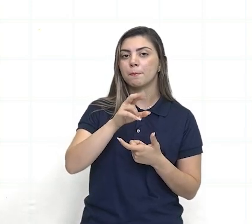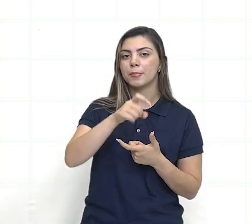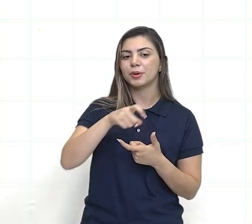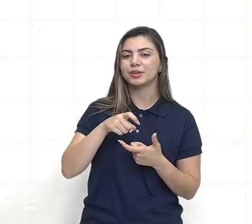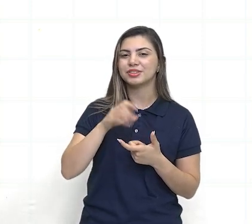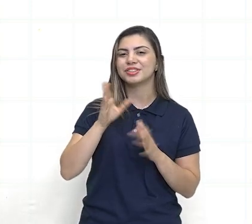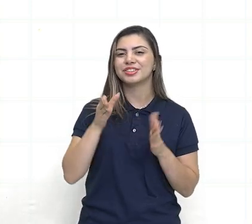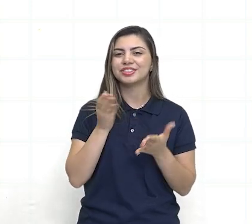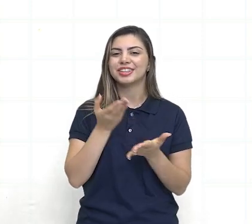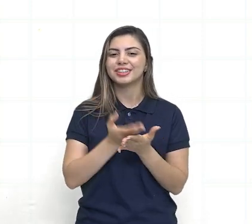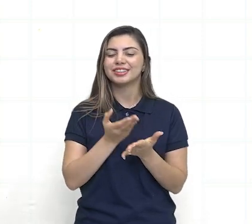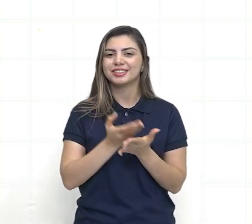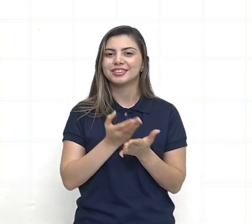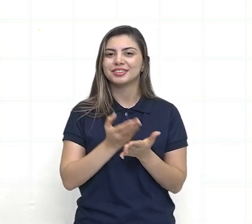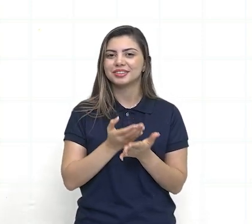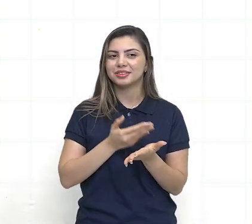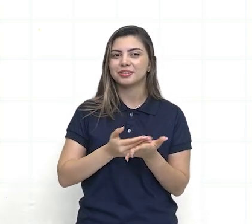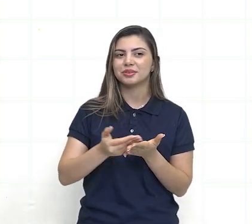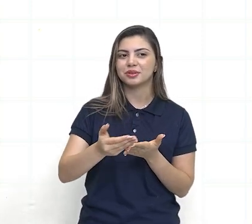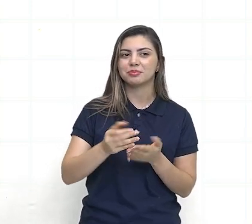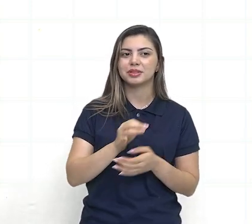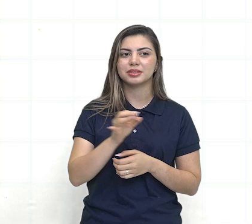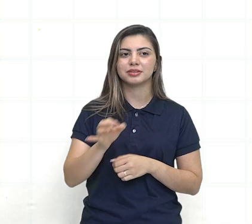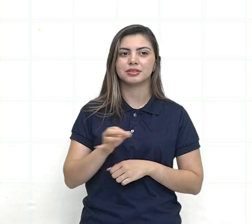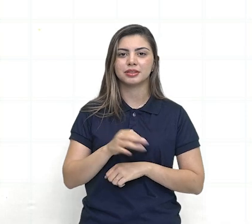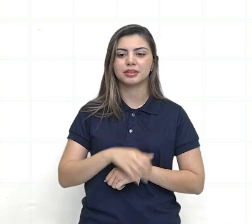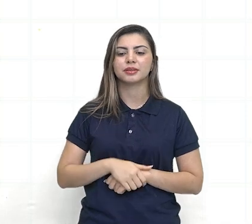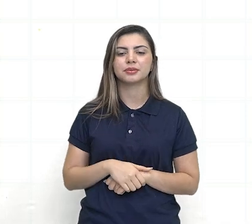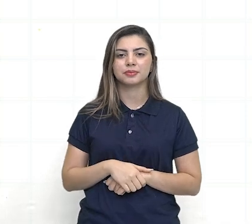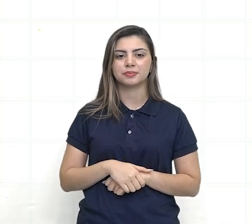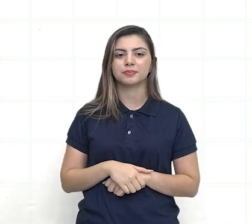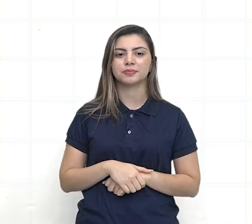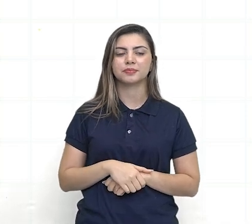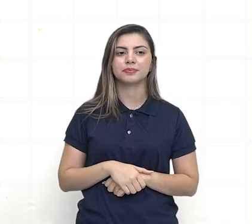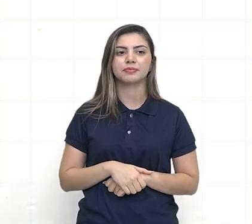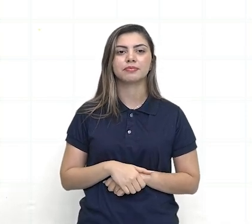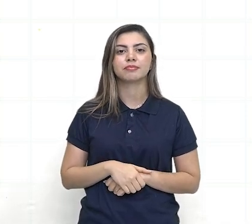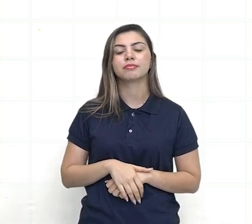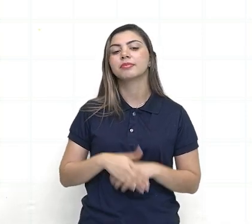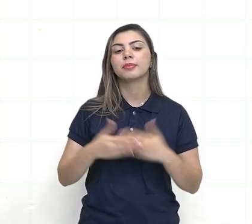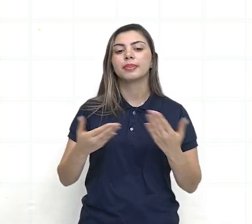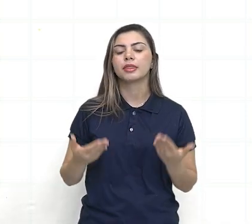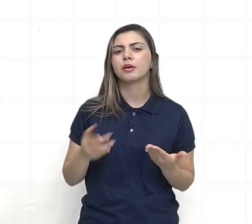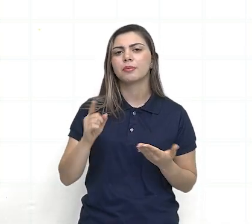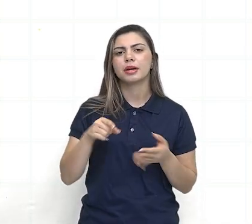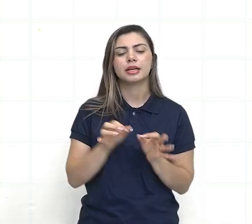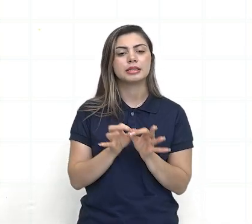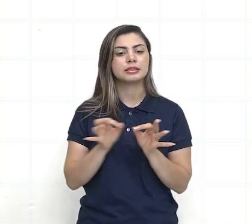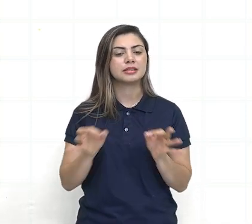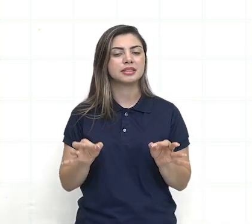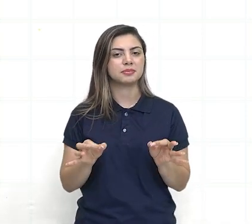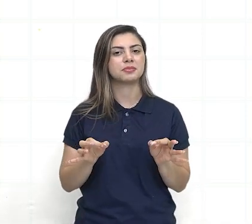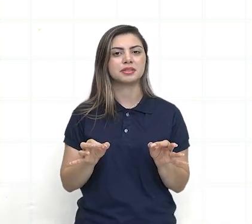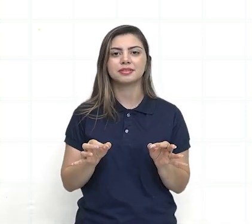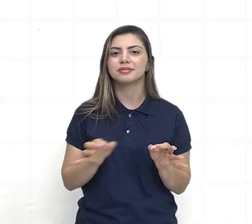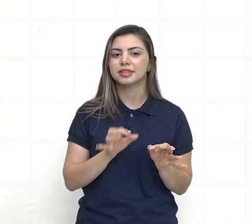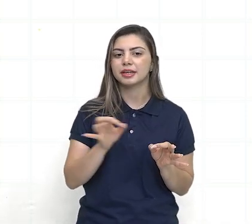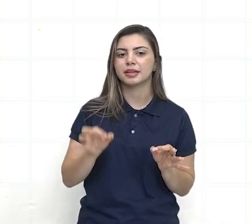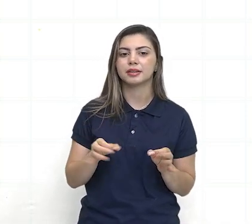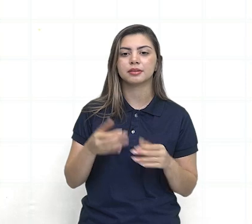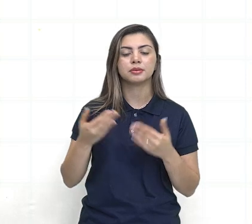que eu já mencionei no início para vocês. Vamos lá? Olha, gente, muito simples. Essa é a melhor de